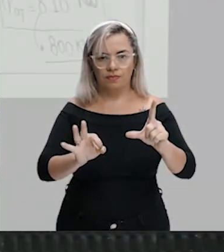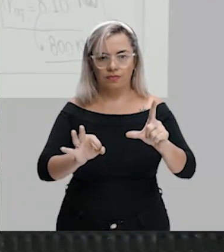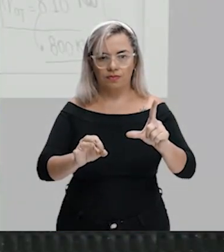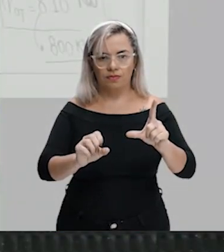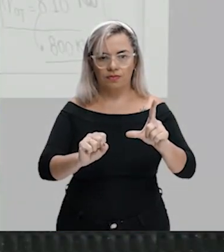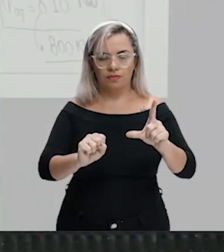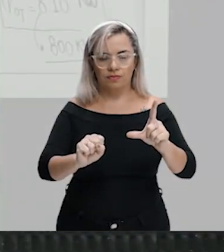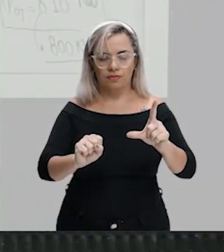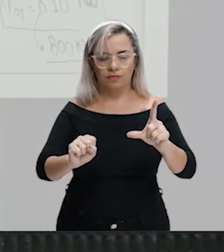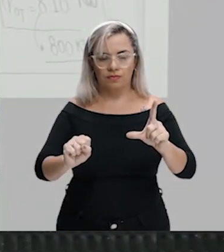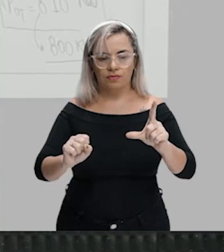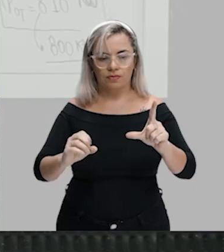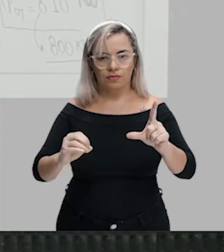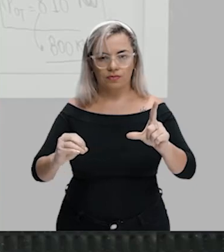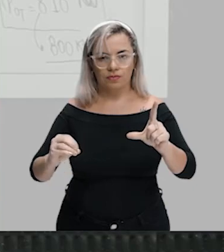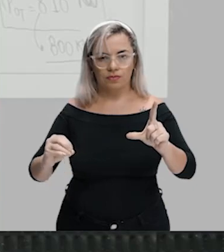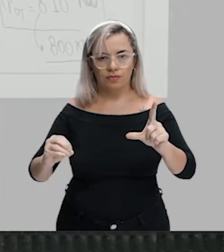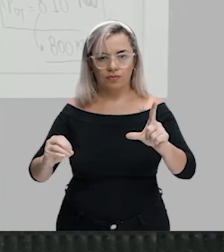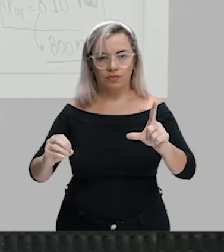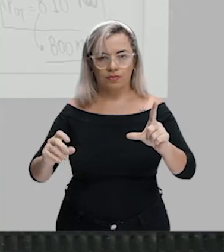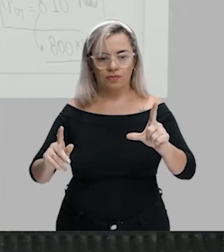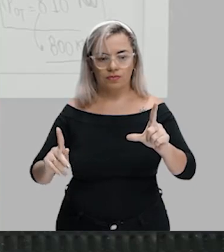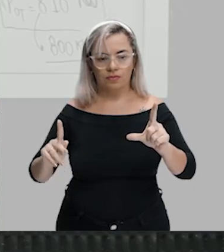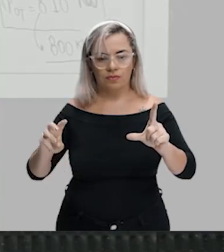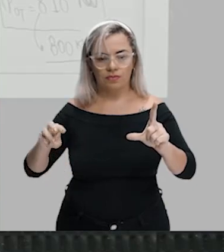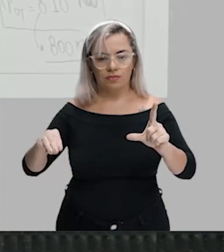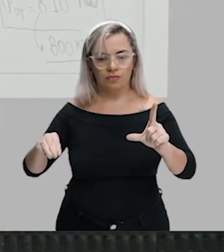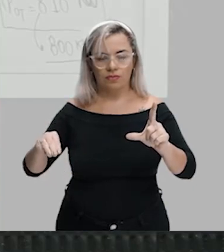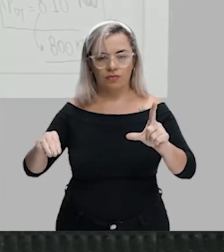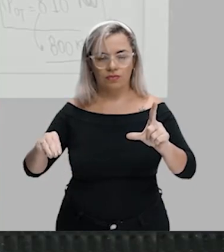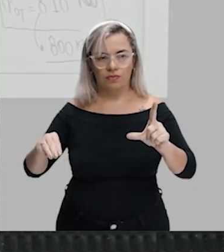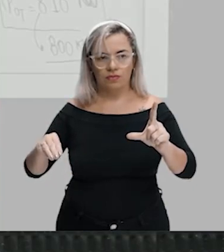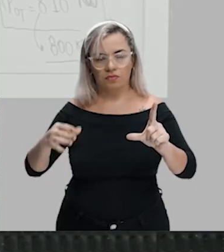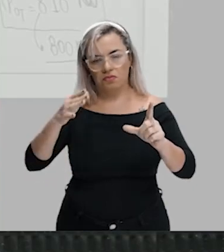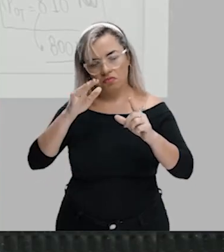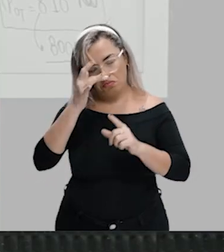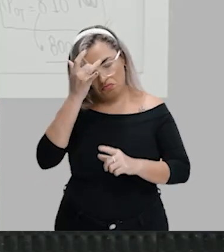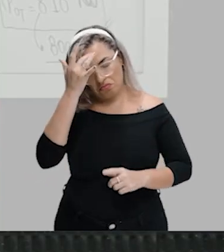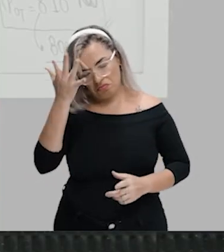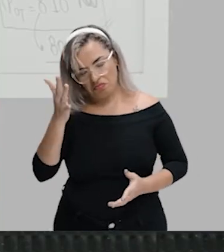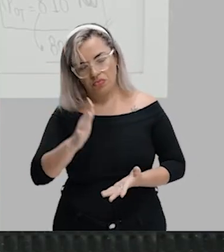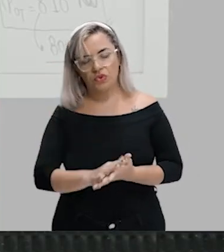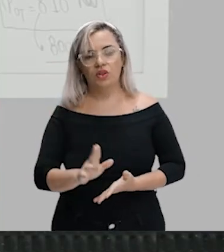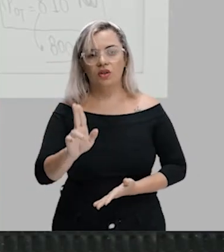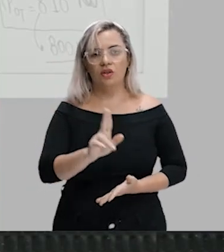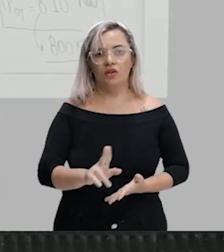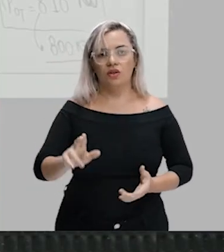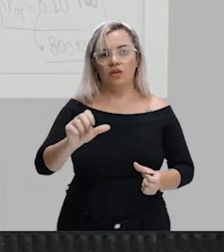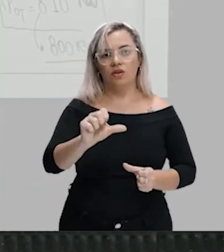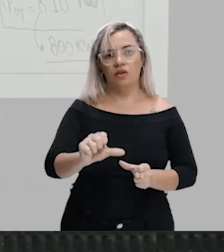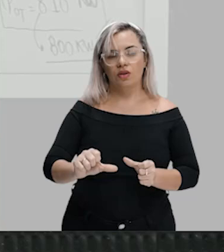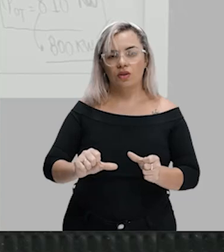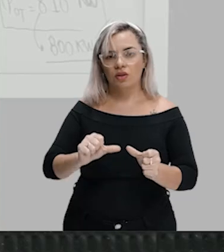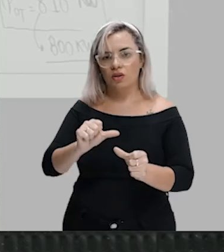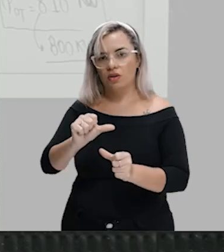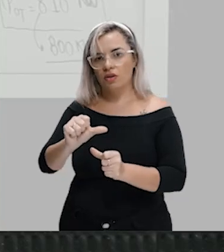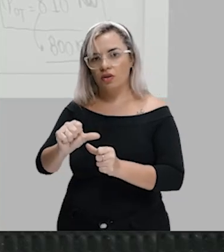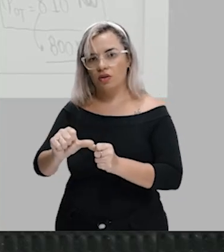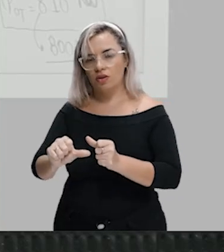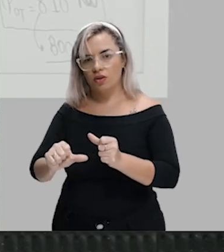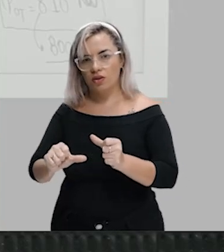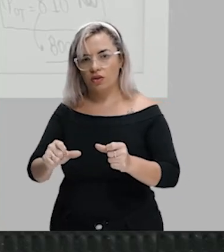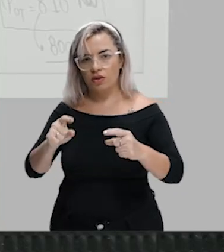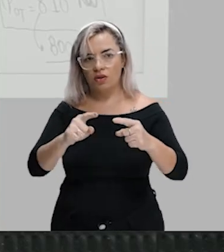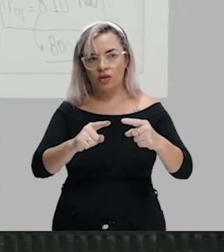800 kilowatts. Bem facinho, né? Então nós utilizamos aqui a transformação cíclica para poder encontrar o